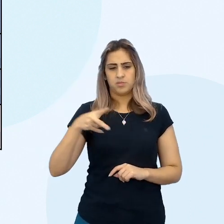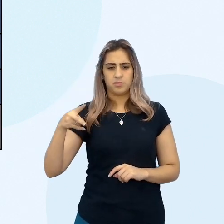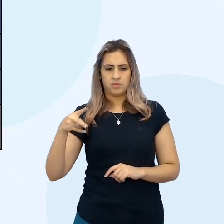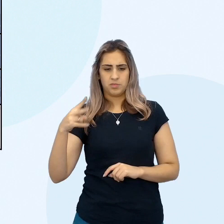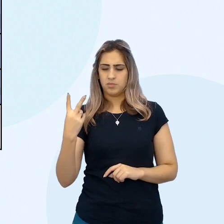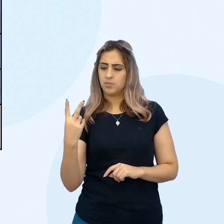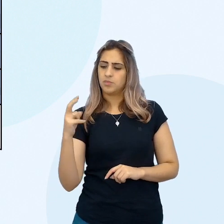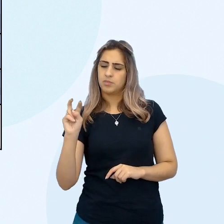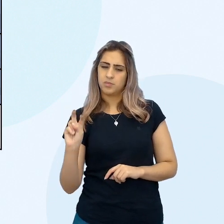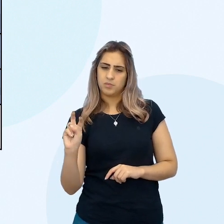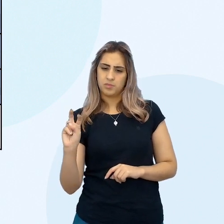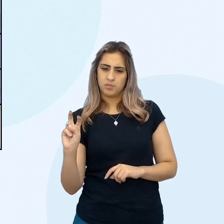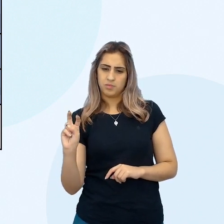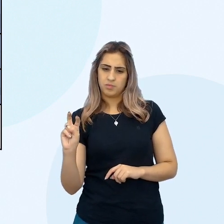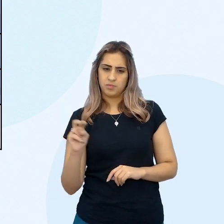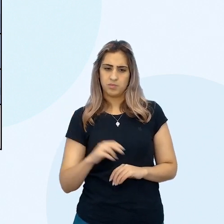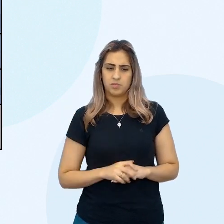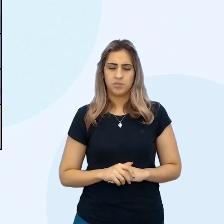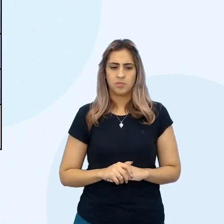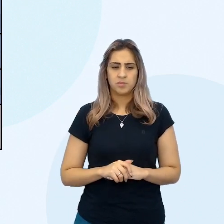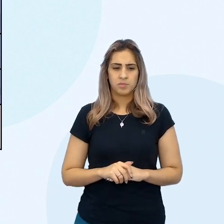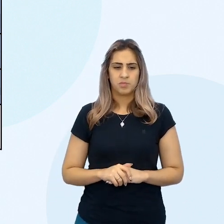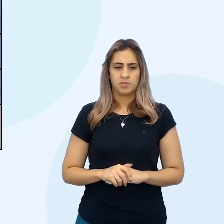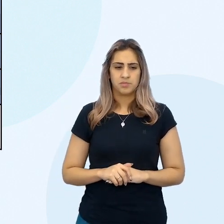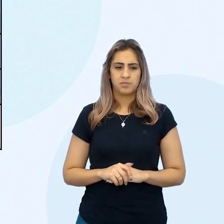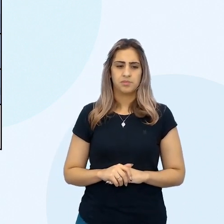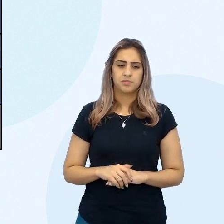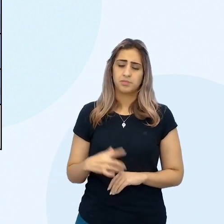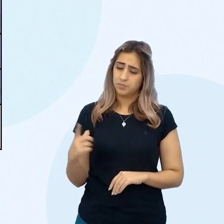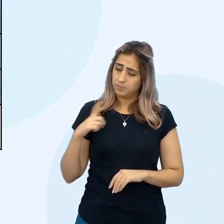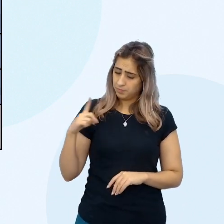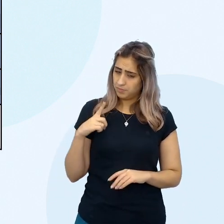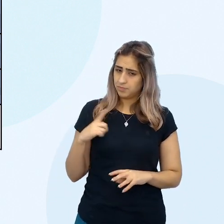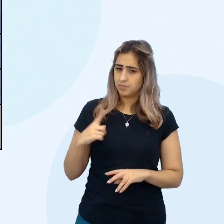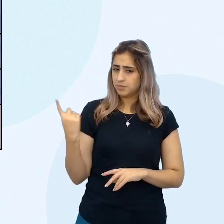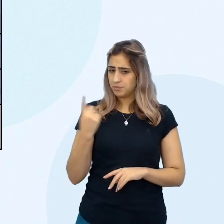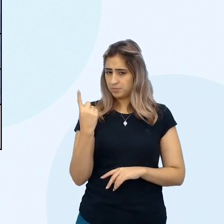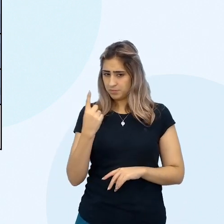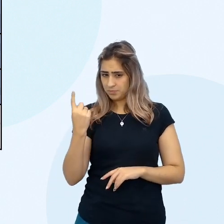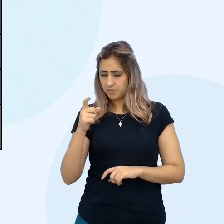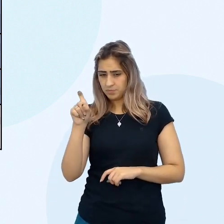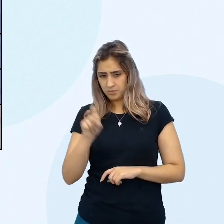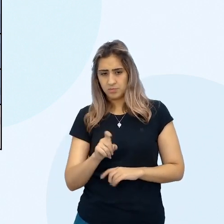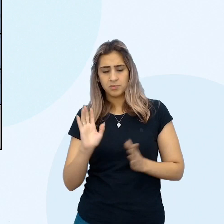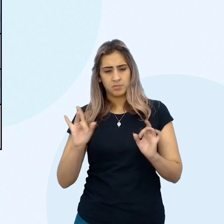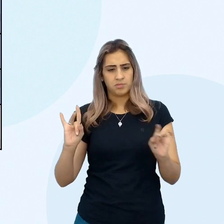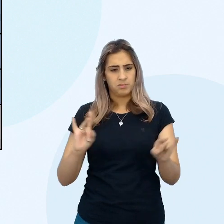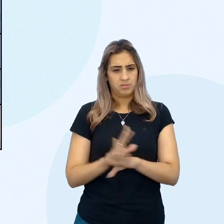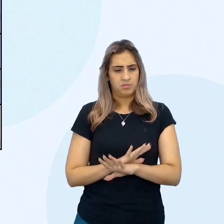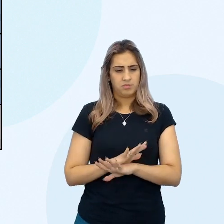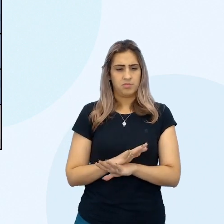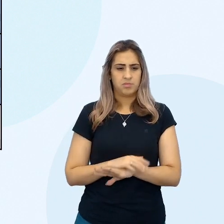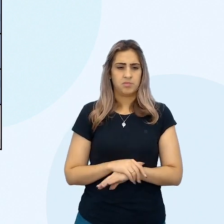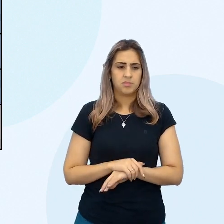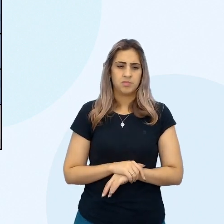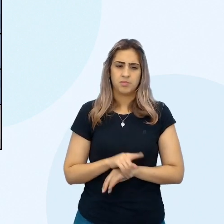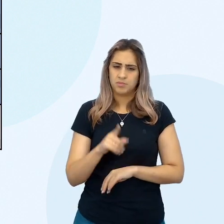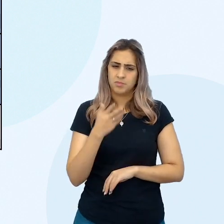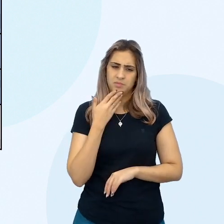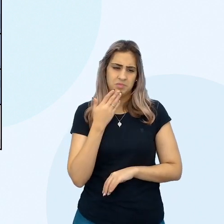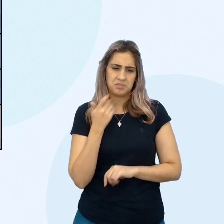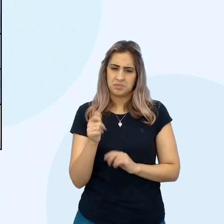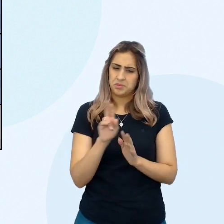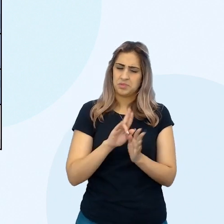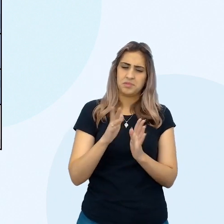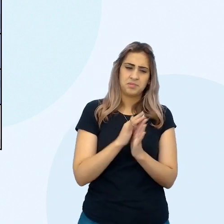25. como diz a Vivi, né? É isso aí. Muito bem. Então a gente tem aí primeiro x quadrado preenchidinho. Esse Ok, era facinho. tranquilo. Esse o Osmar nem precisou da